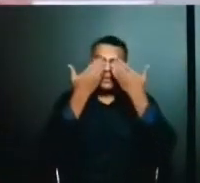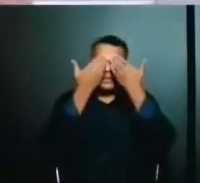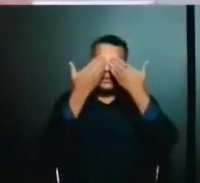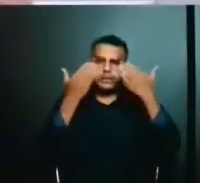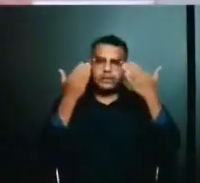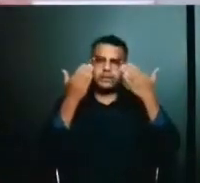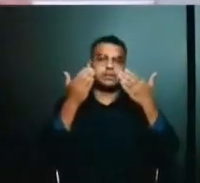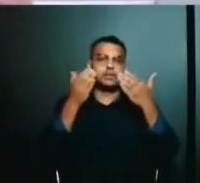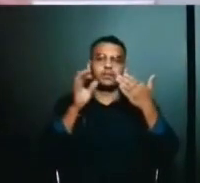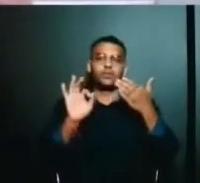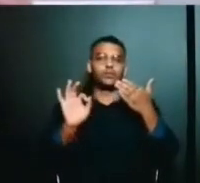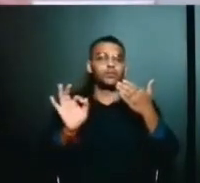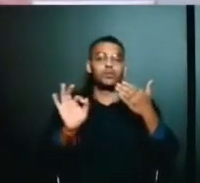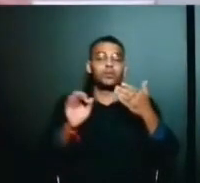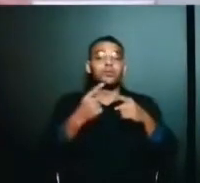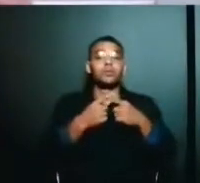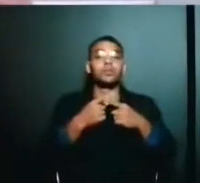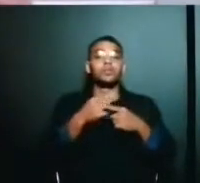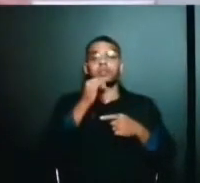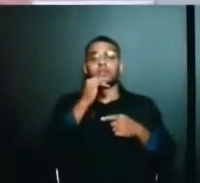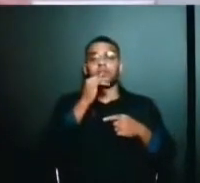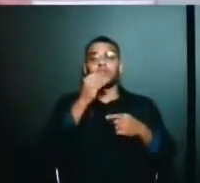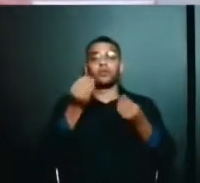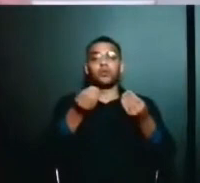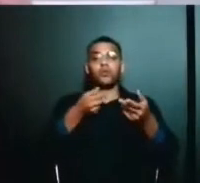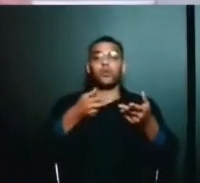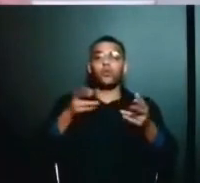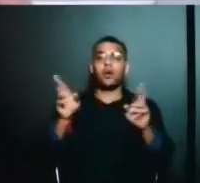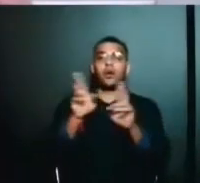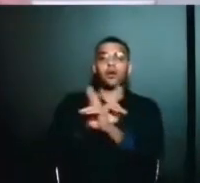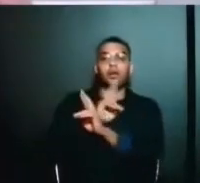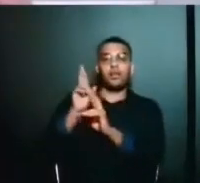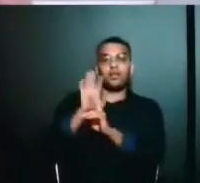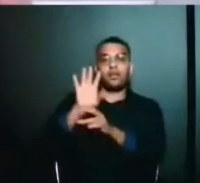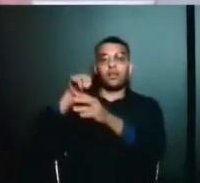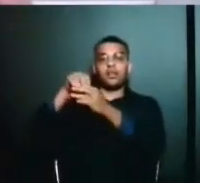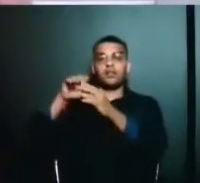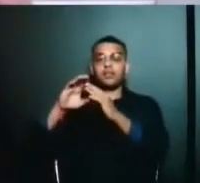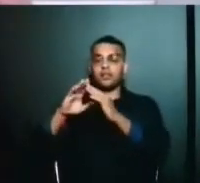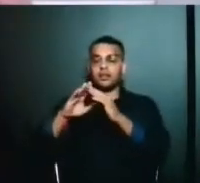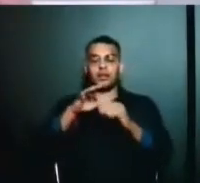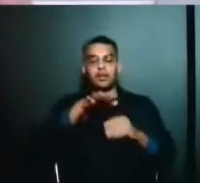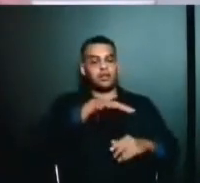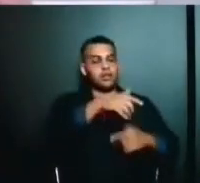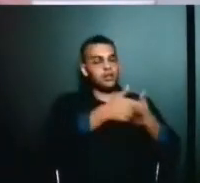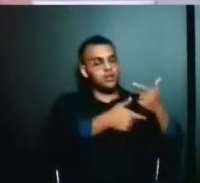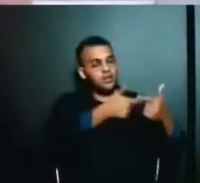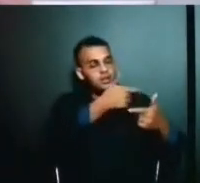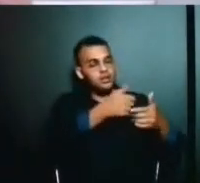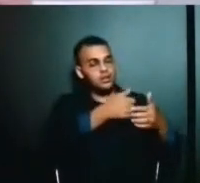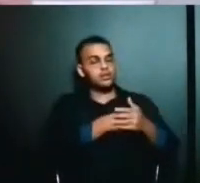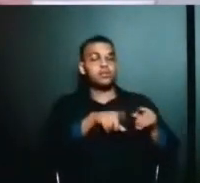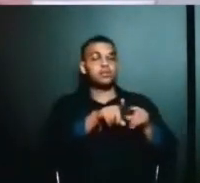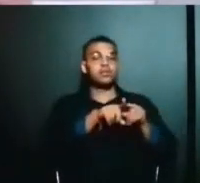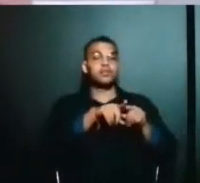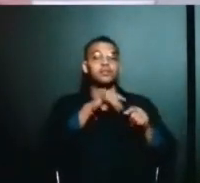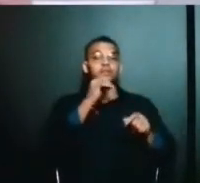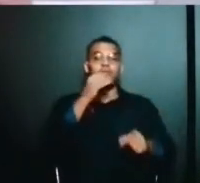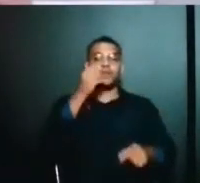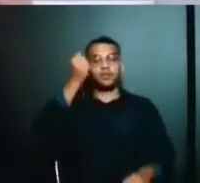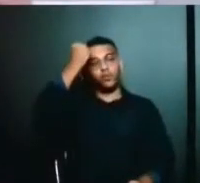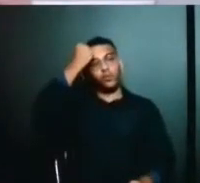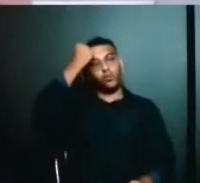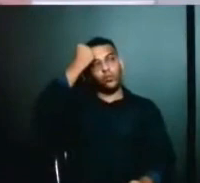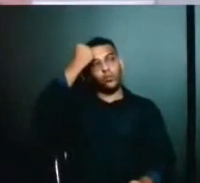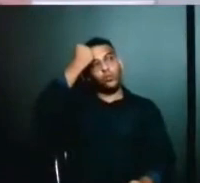qualquer coisa, para enxergar as relações dentro de casa, para enxergar o mercado de trabalho, e coloca a culpa de todas